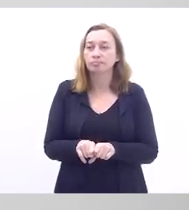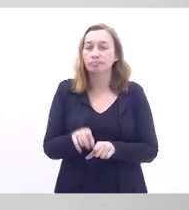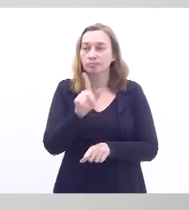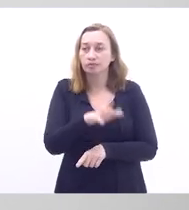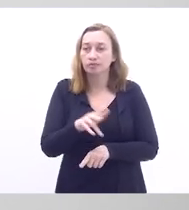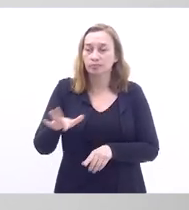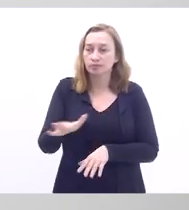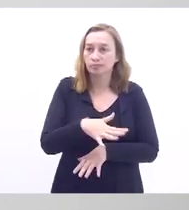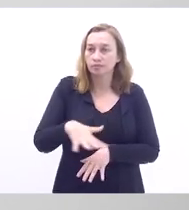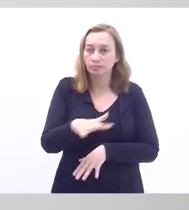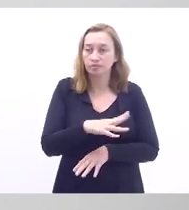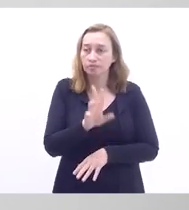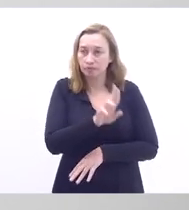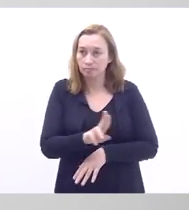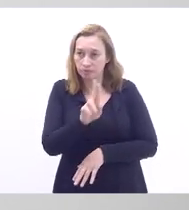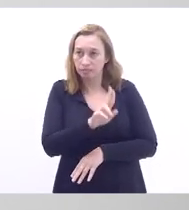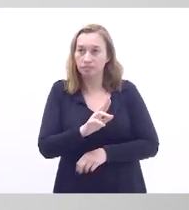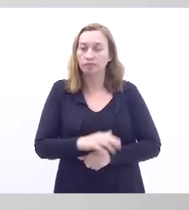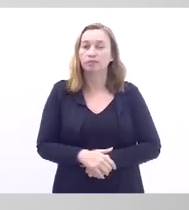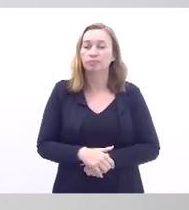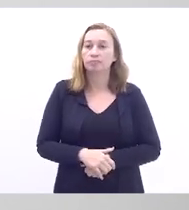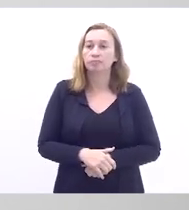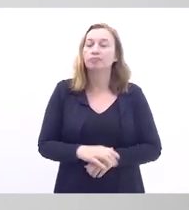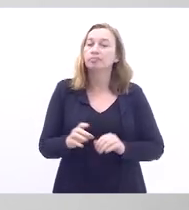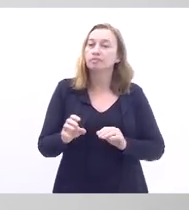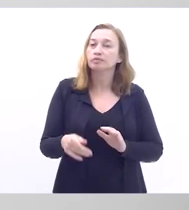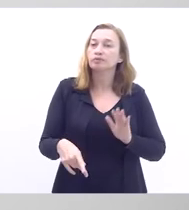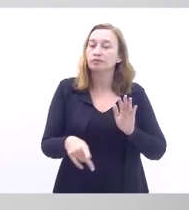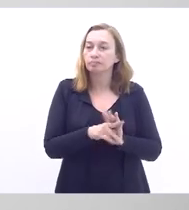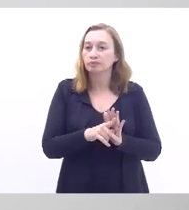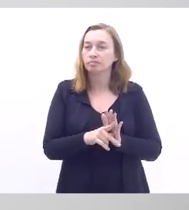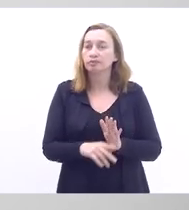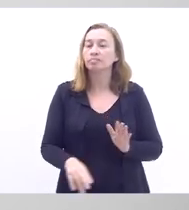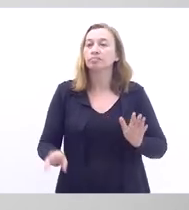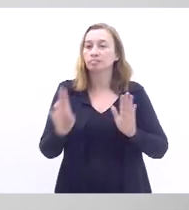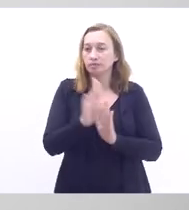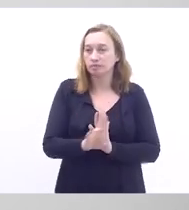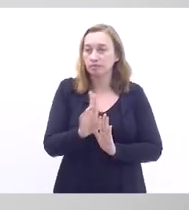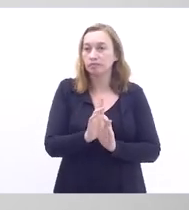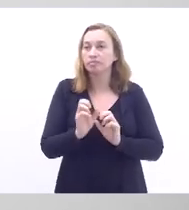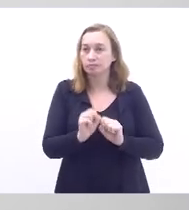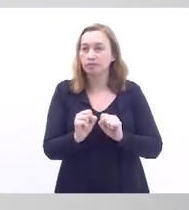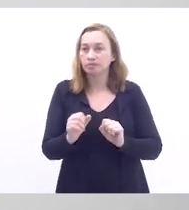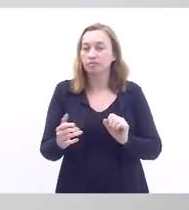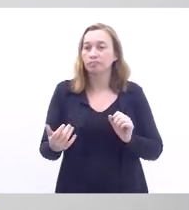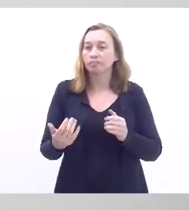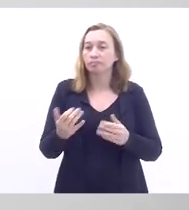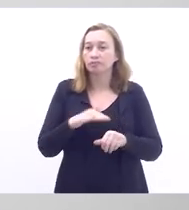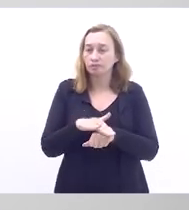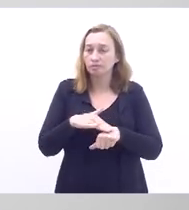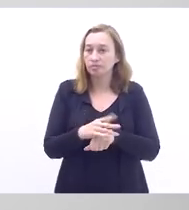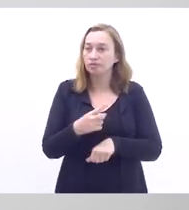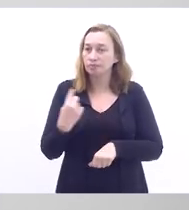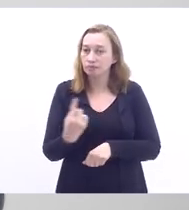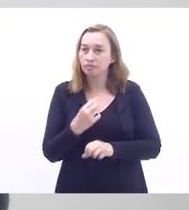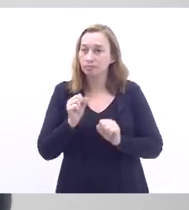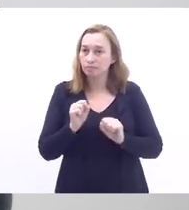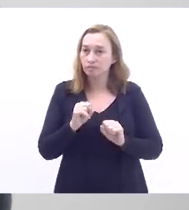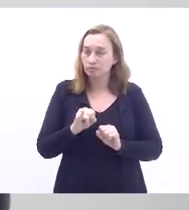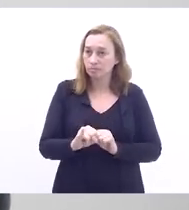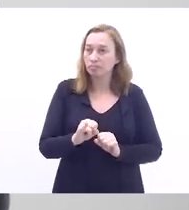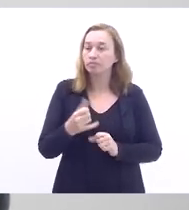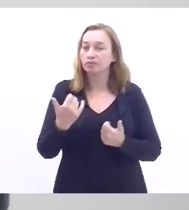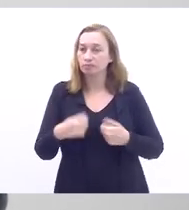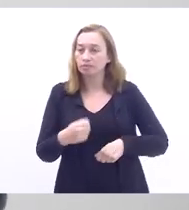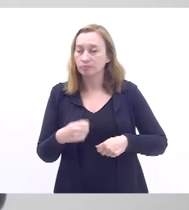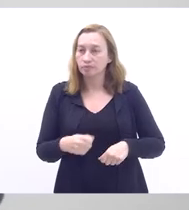os diferentes setores da universidade e membros da comunidade Universitária possa entrar em contato conosco caso considerem que a gente